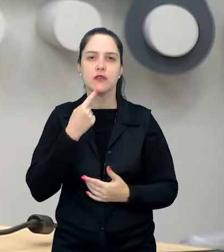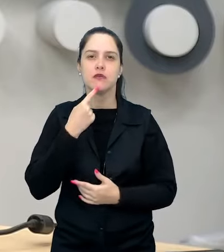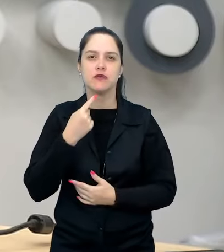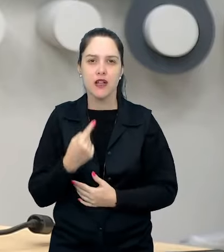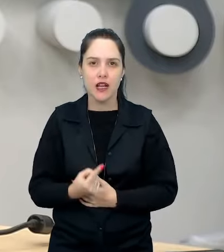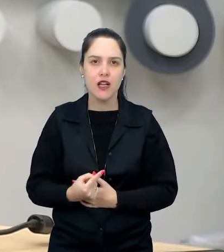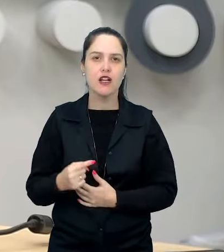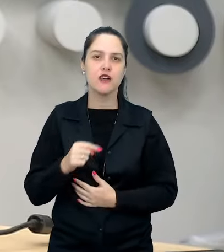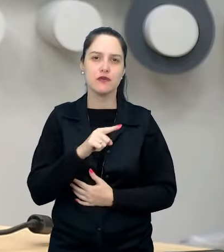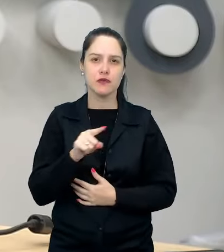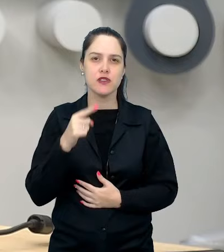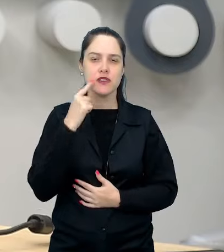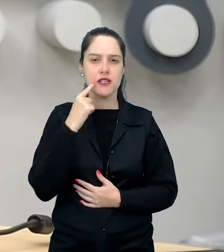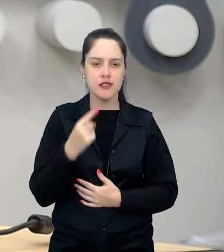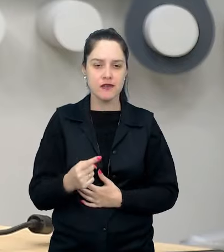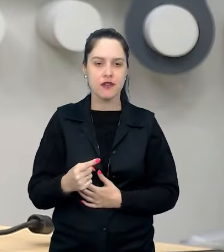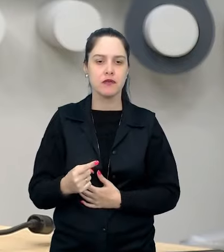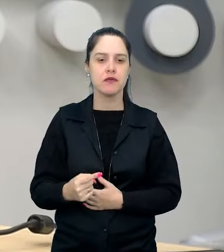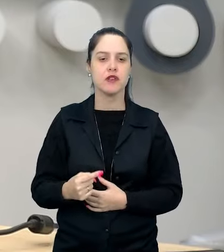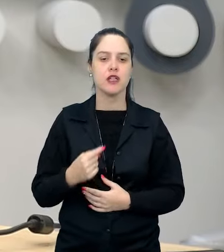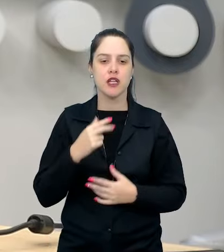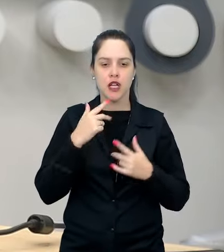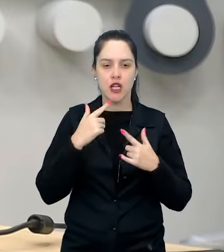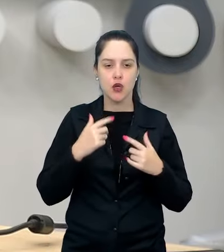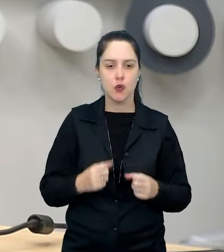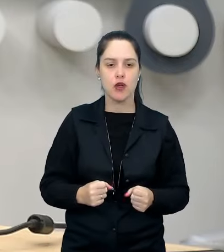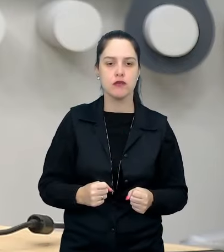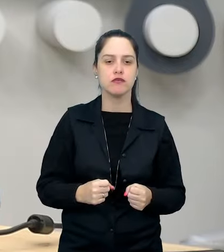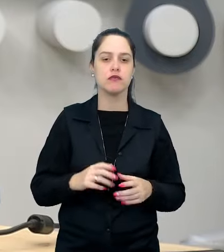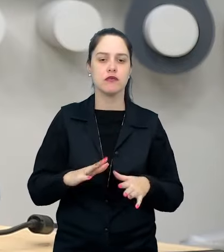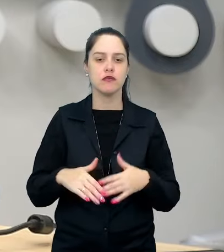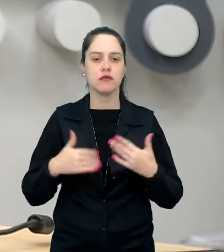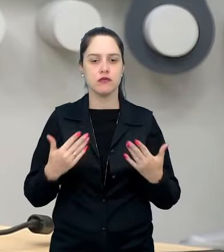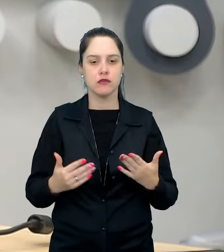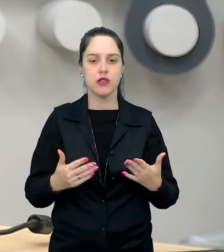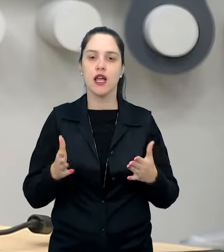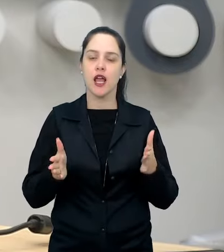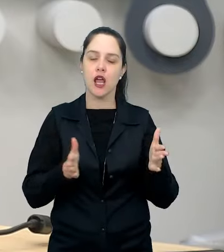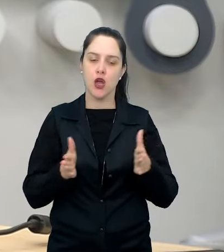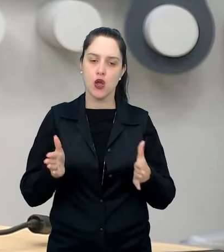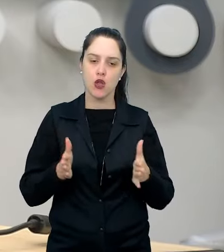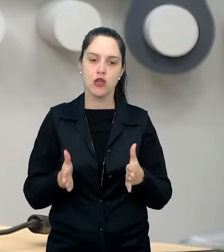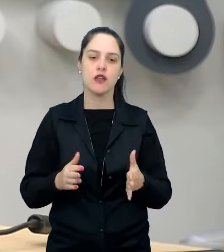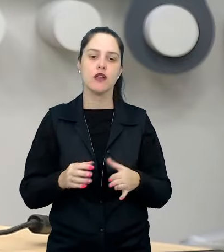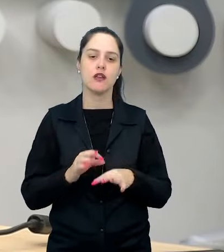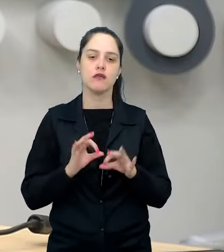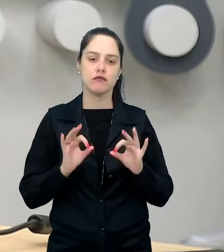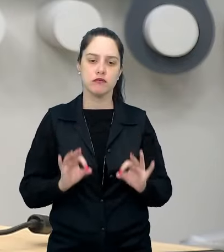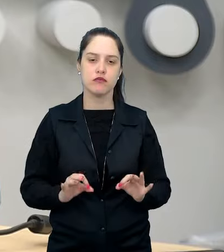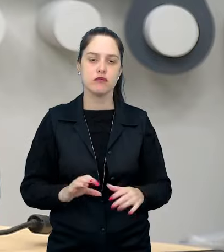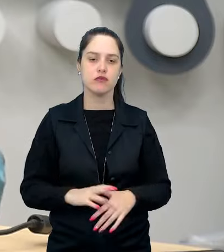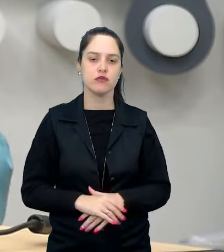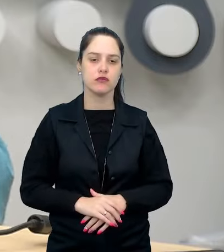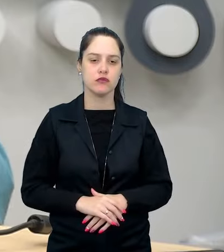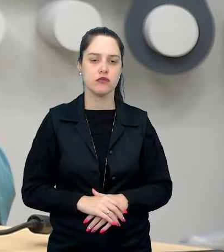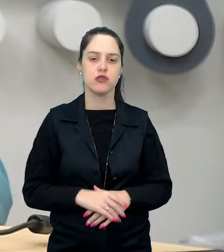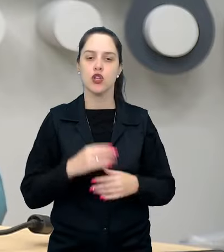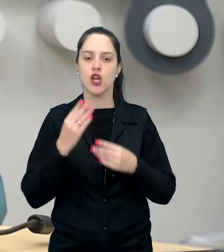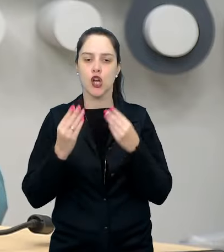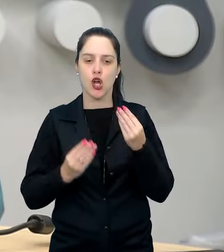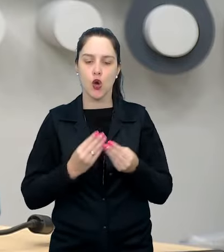como você expôs aí esse slide, né? Então, assim, é uma mudança realmente de como a